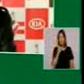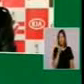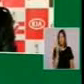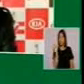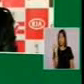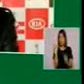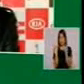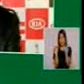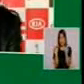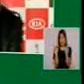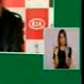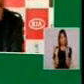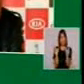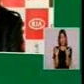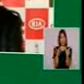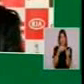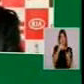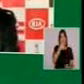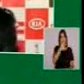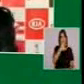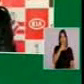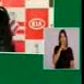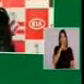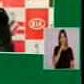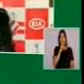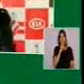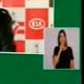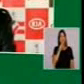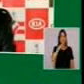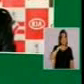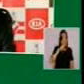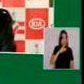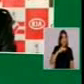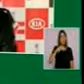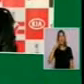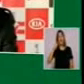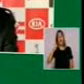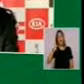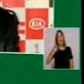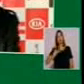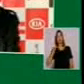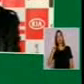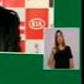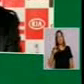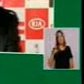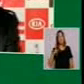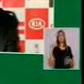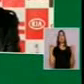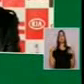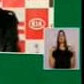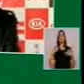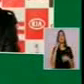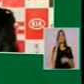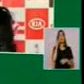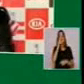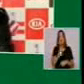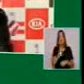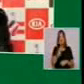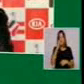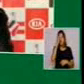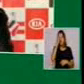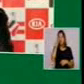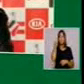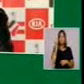explícita treinador, treina a dor. Tem que ser um lutador. Luta a